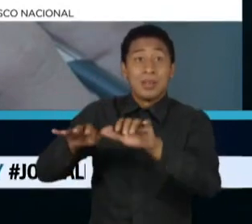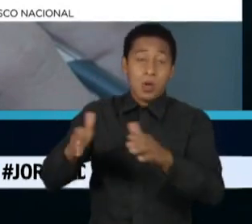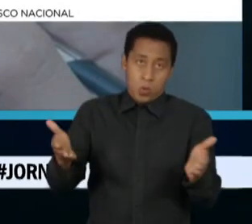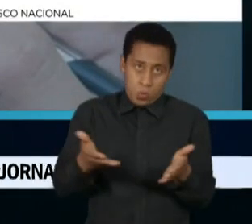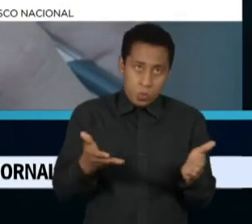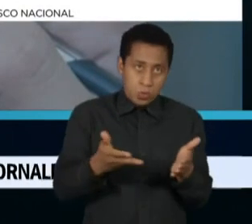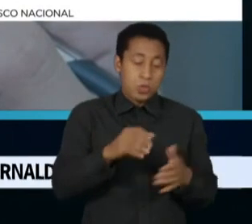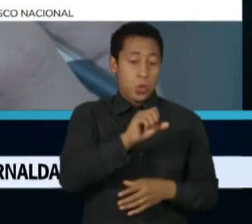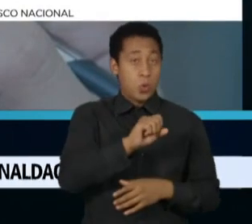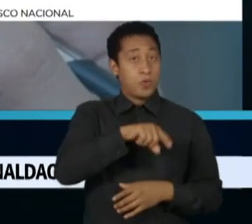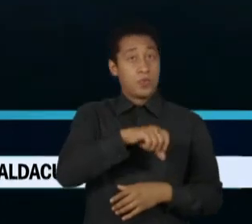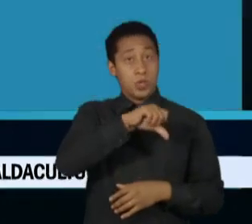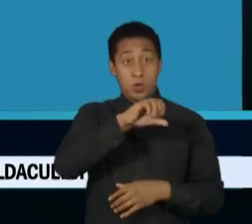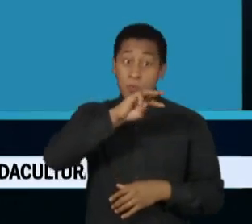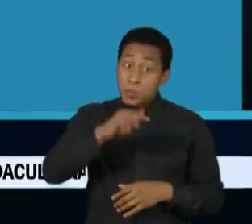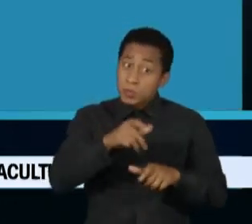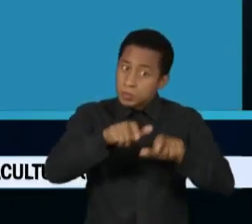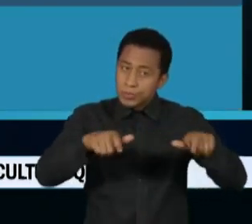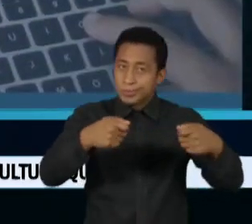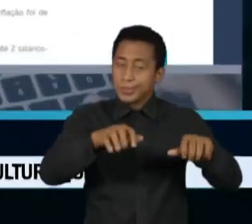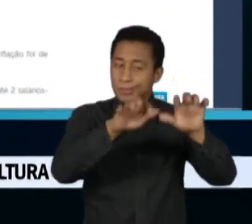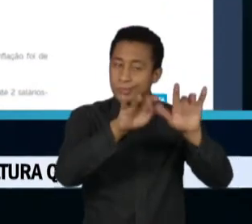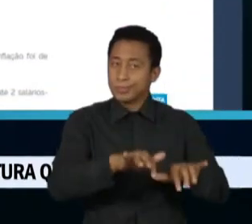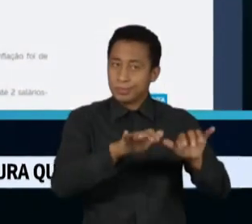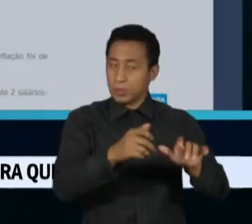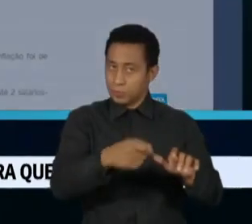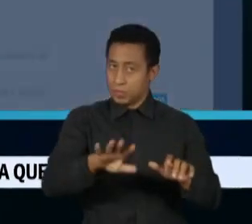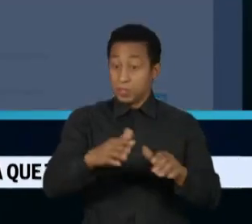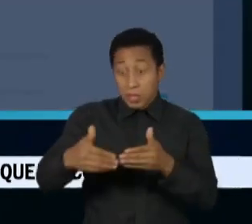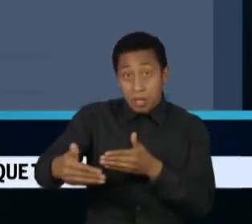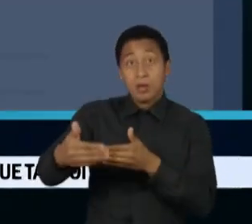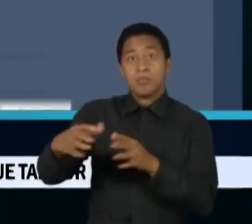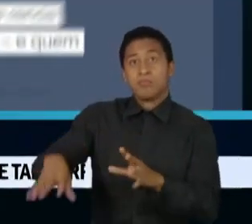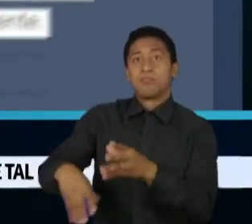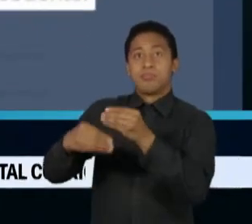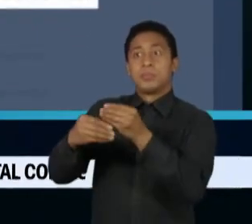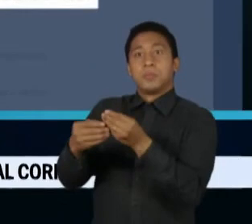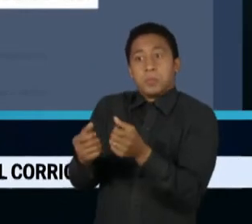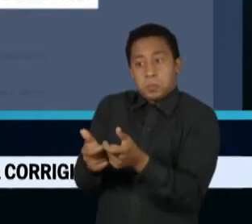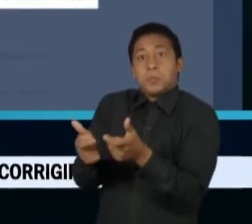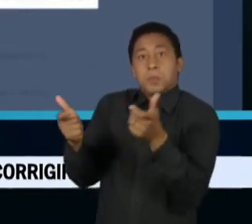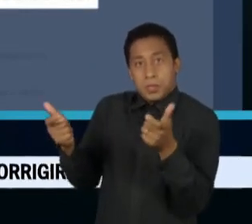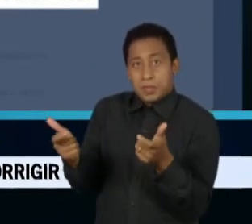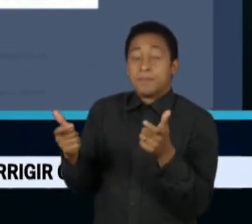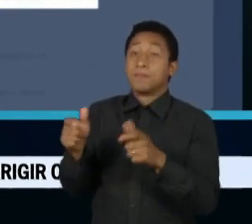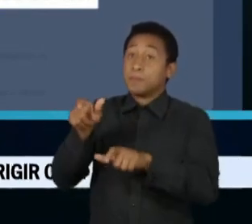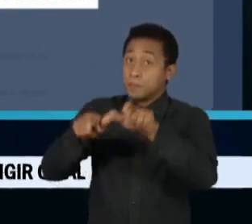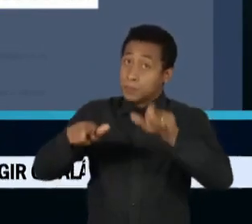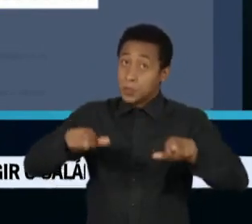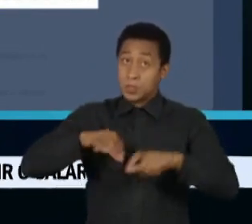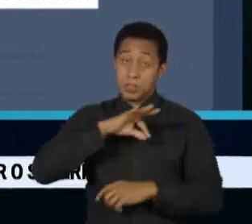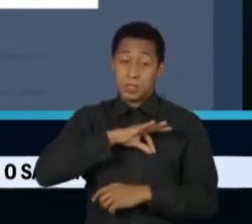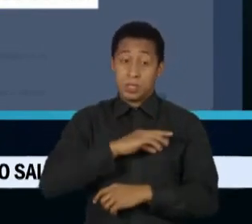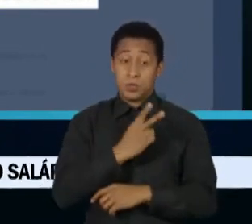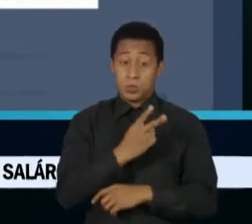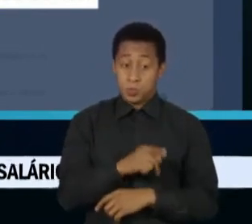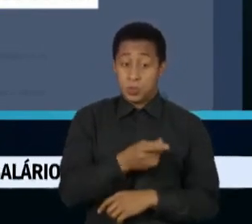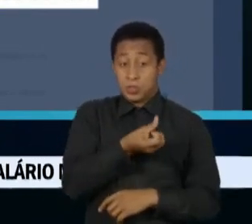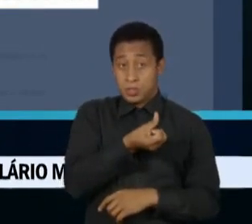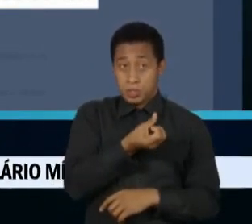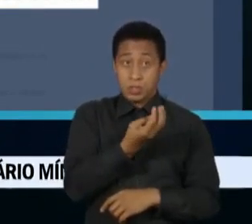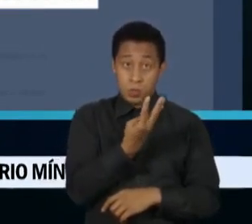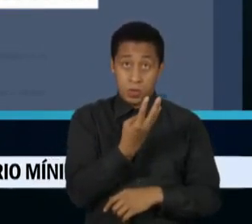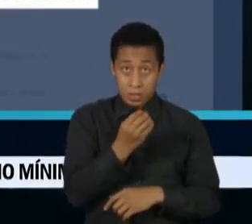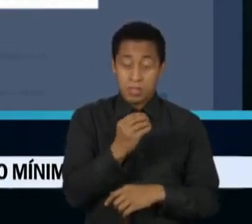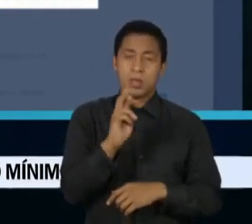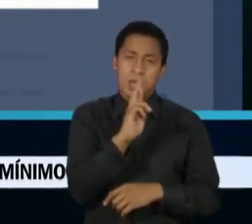Nacional dos Auditores Fiscais. Em nota, a Receita Federal informou que quem ganha até R$ 2.640 não